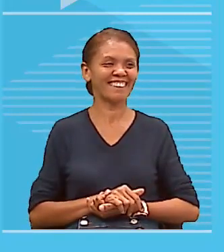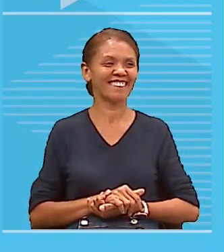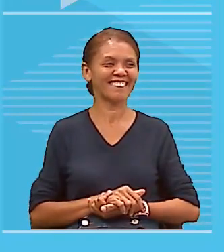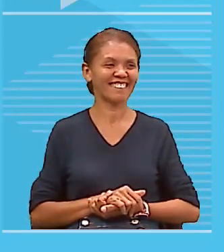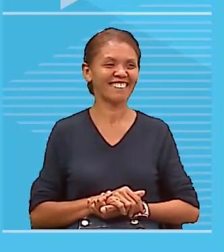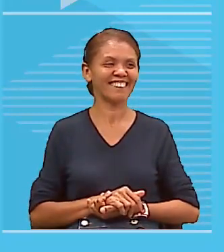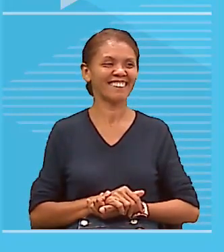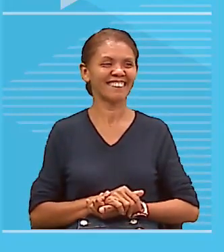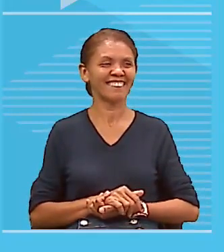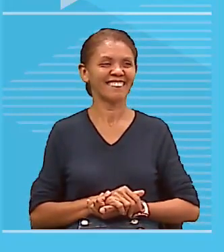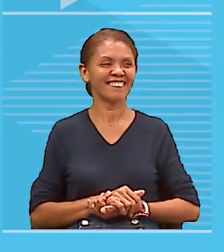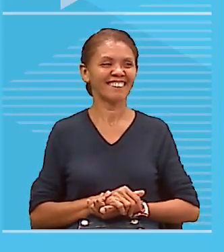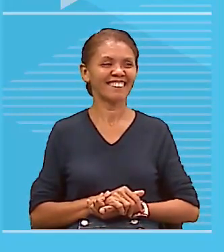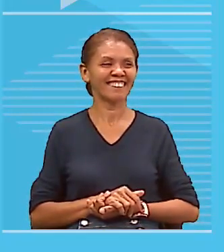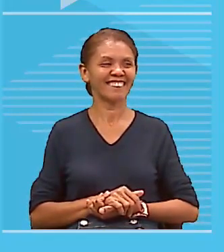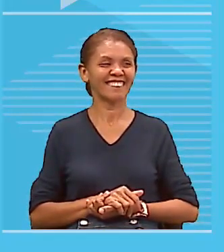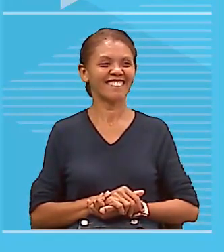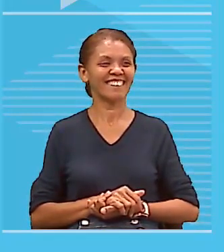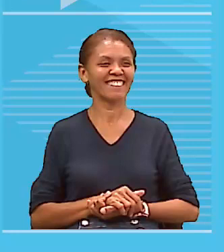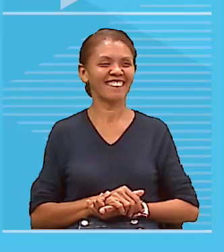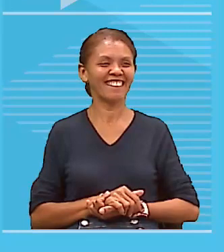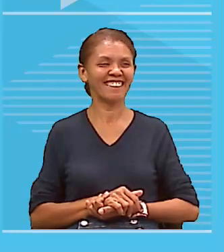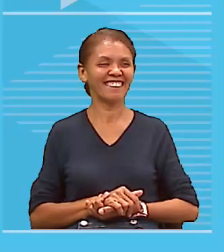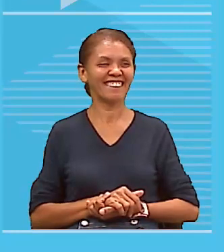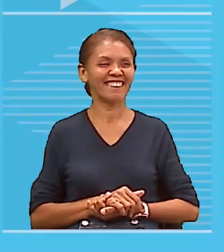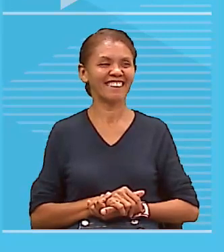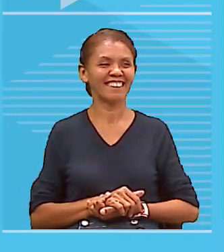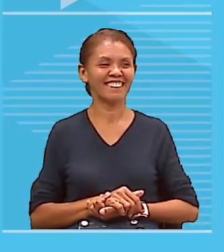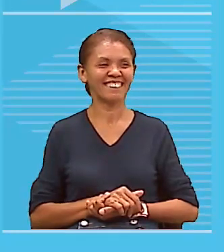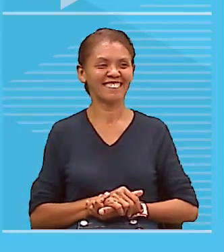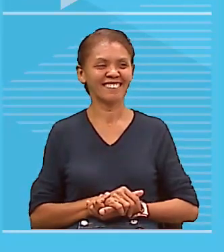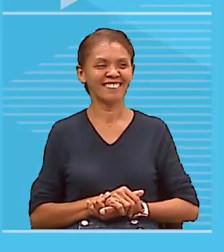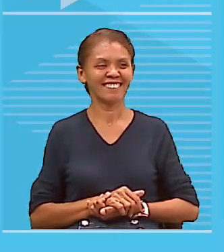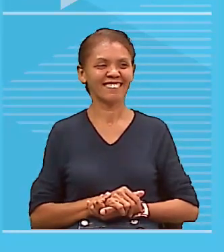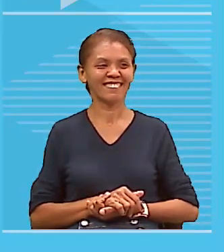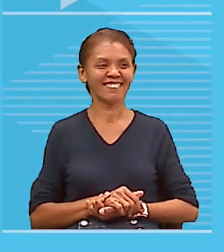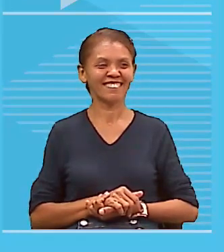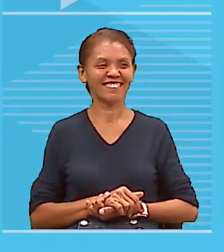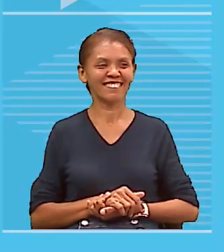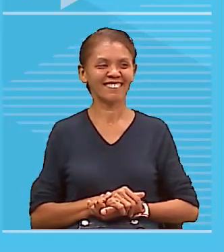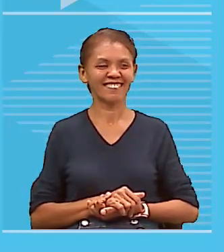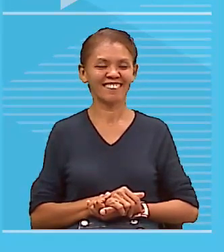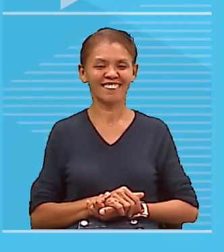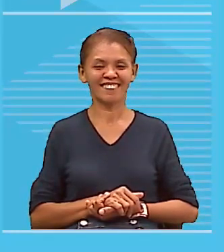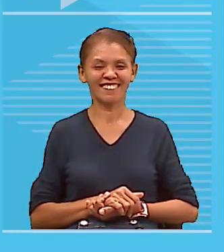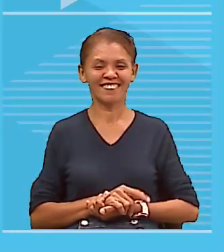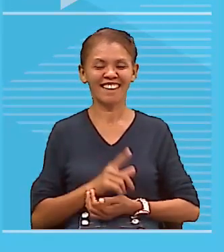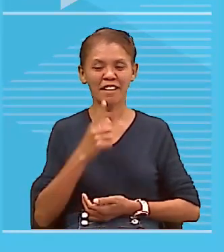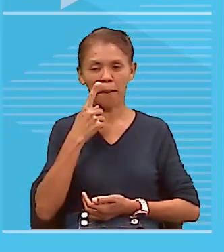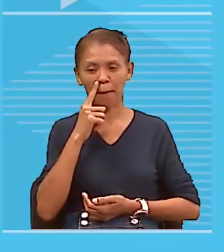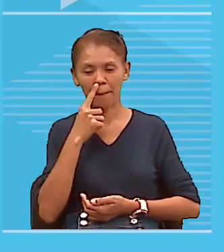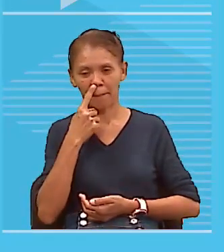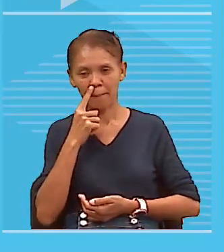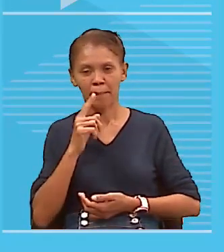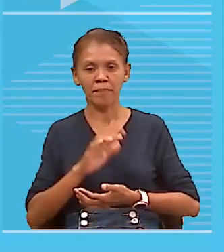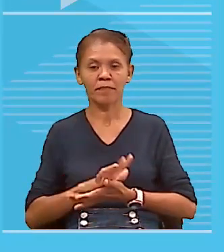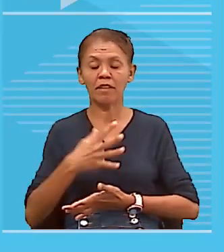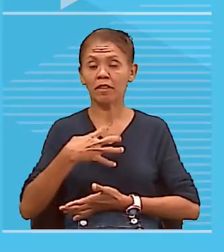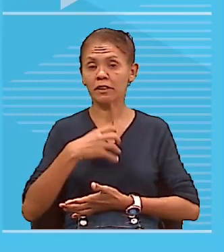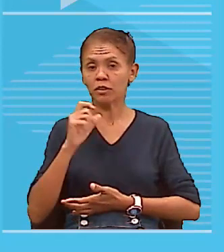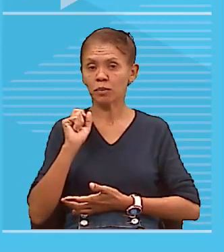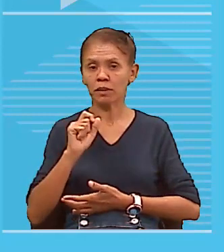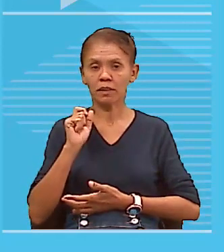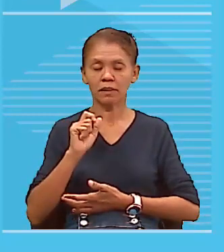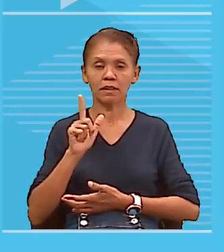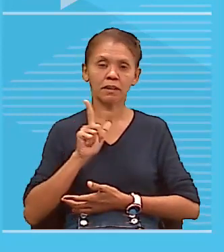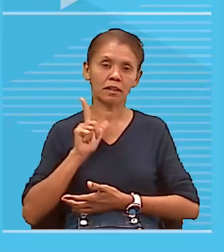para, né, para quebrar o clima aqui de seriedade demais. Bota aí o dedinho mindinho, que é o menorzinho que vai mais longe, ó. Tam, você sente que dentro do seu